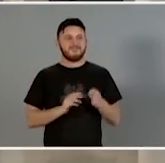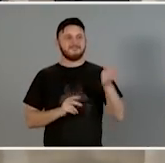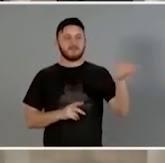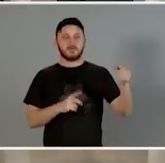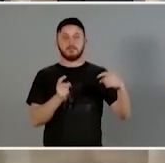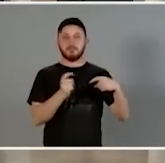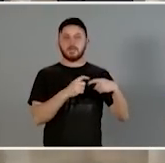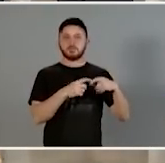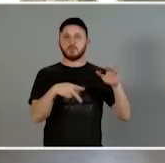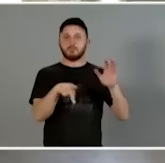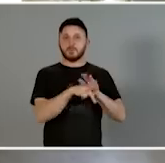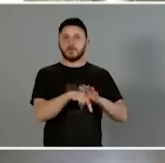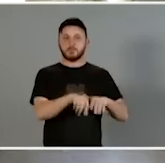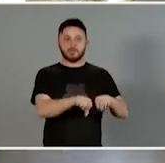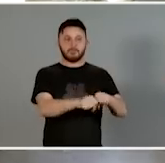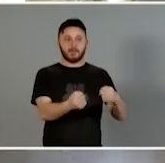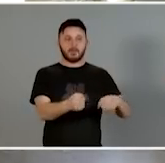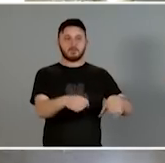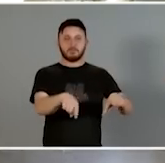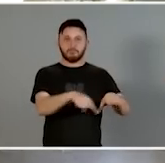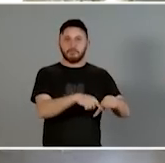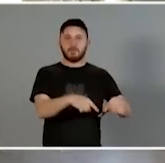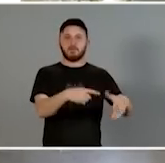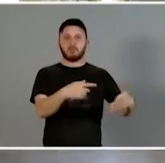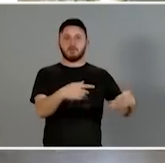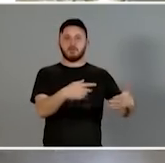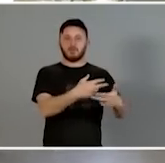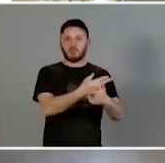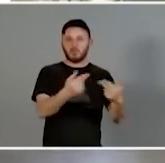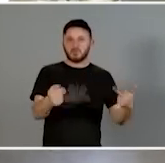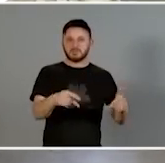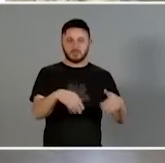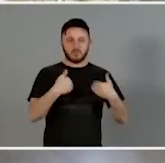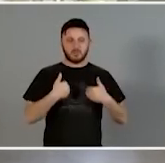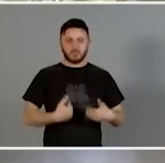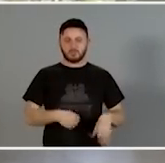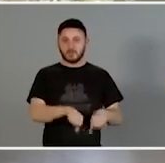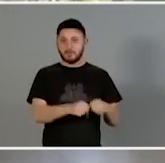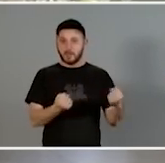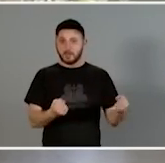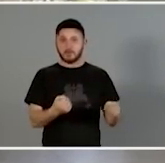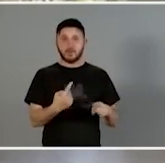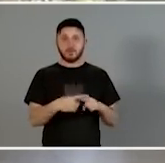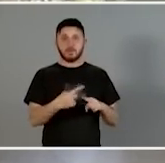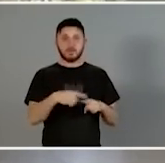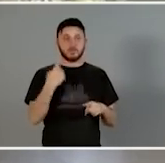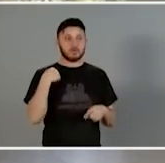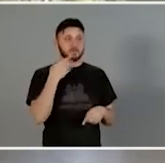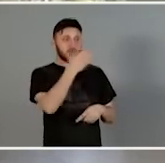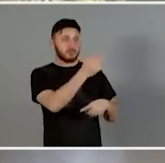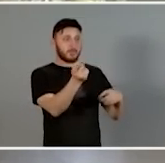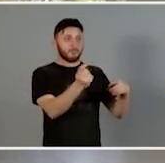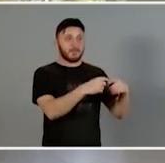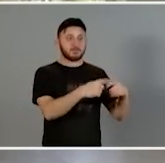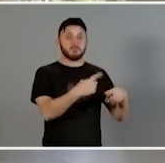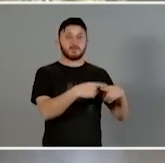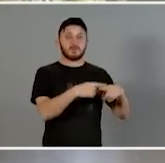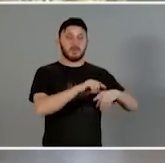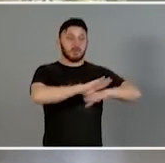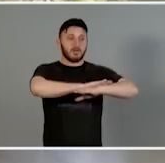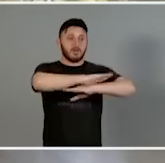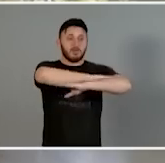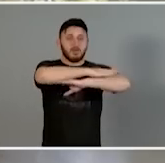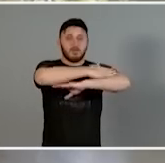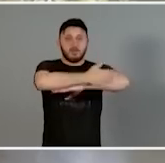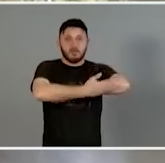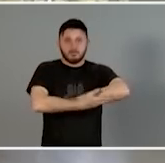ortopedista, um hospital de traumatismo, para fazer engessar? Quando a gente